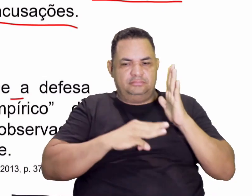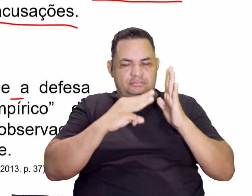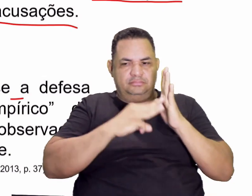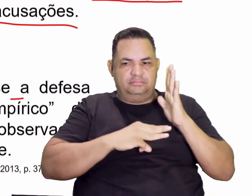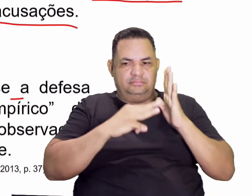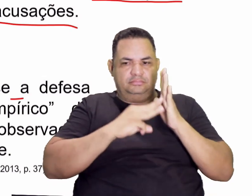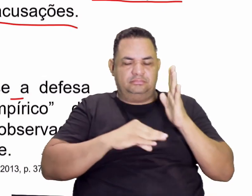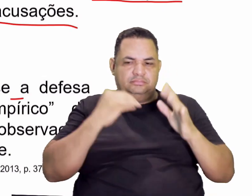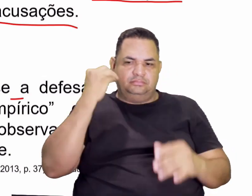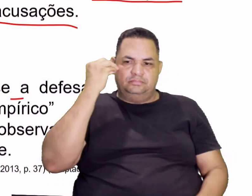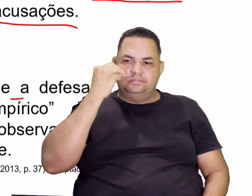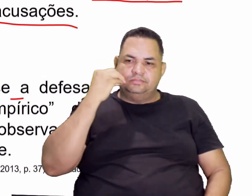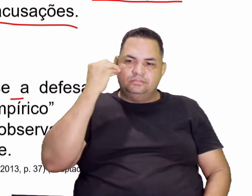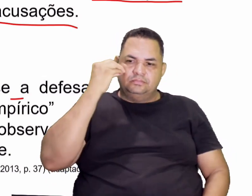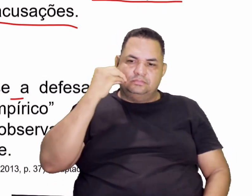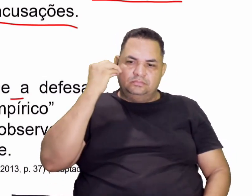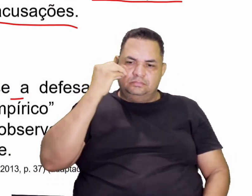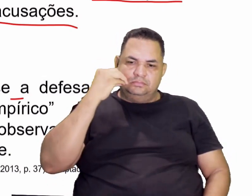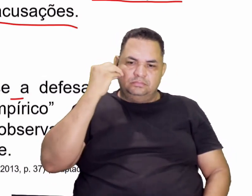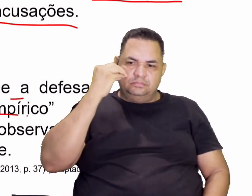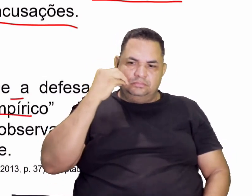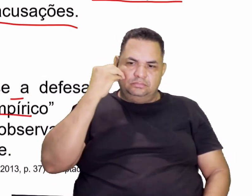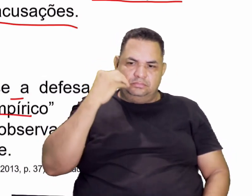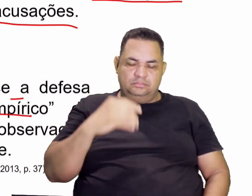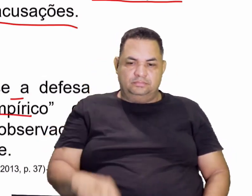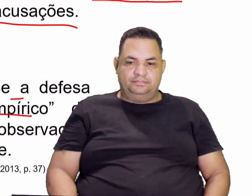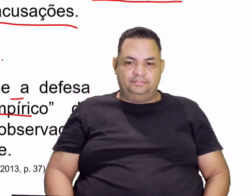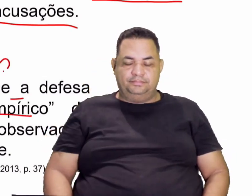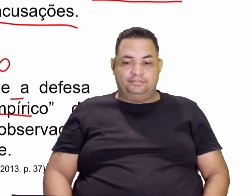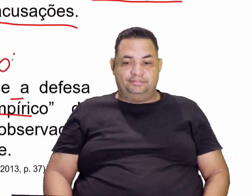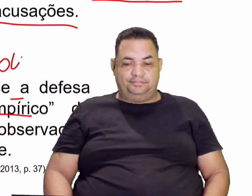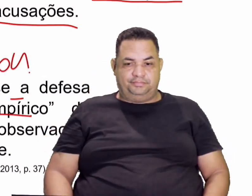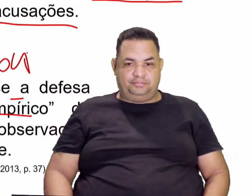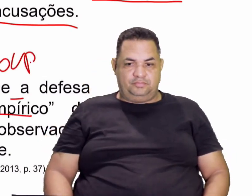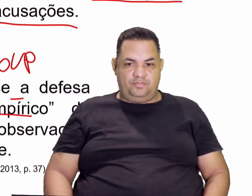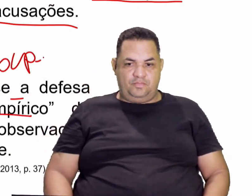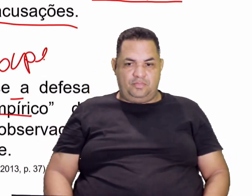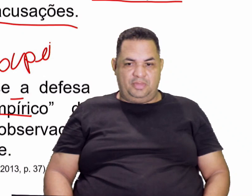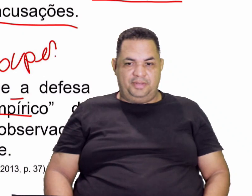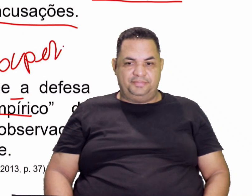daquilo que o denominou método, que é um método empírico, pela experiência.